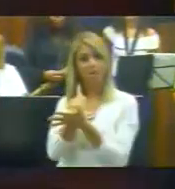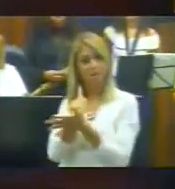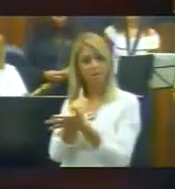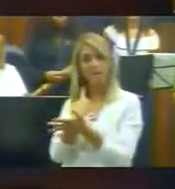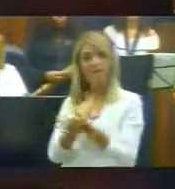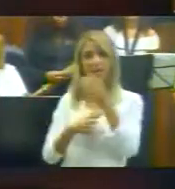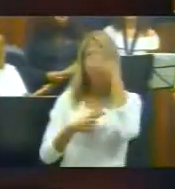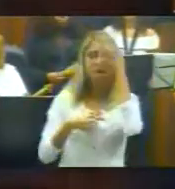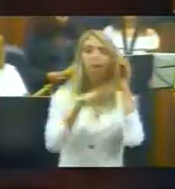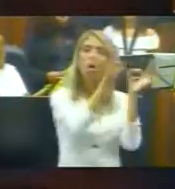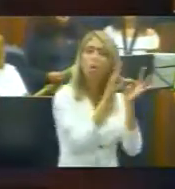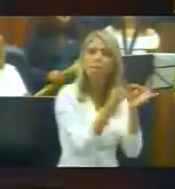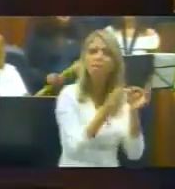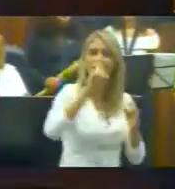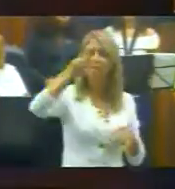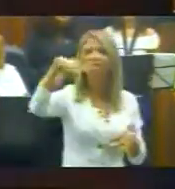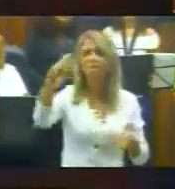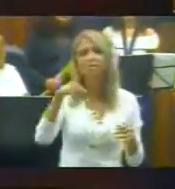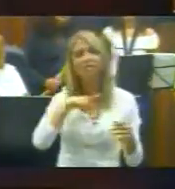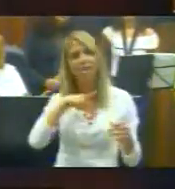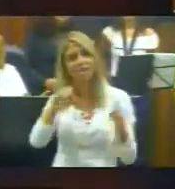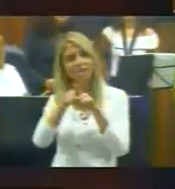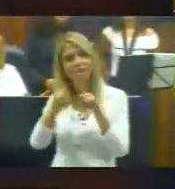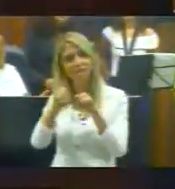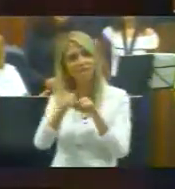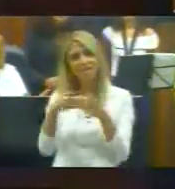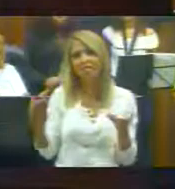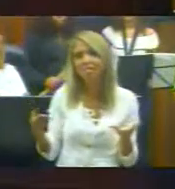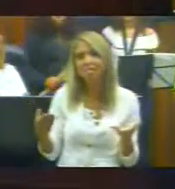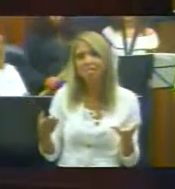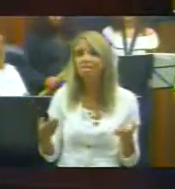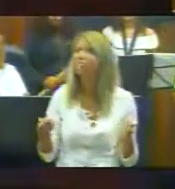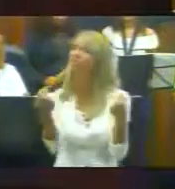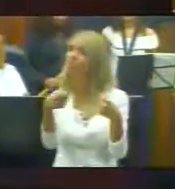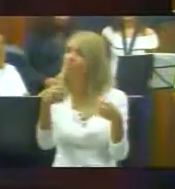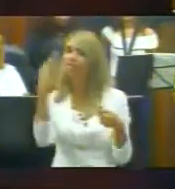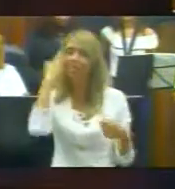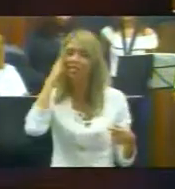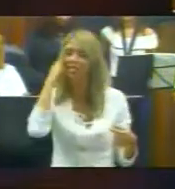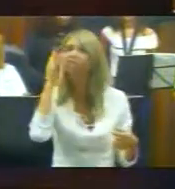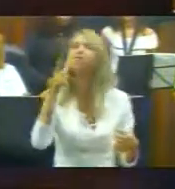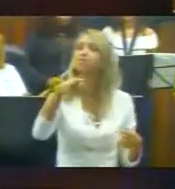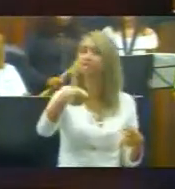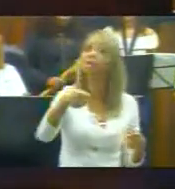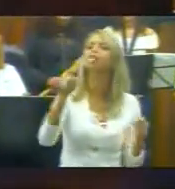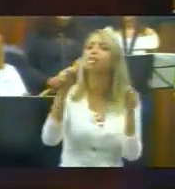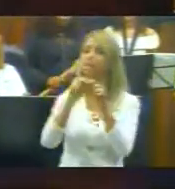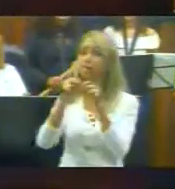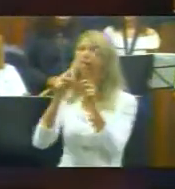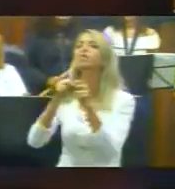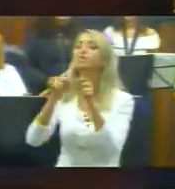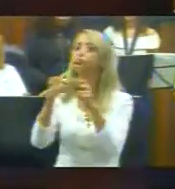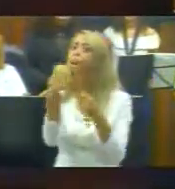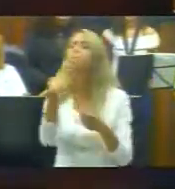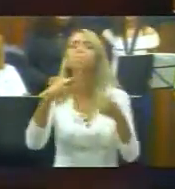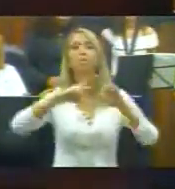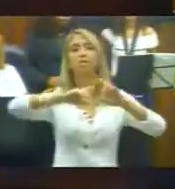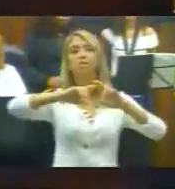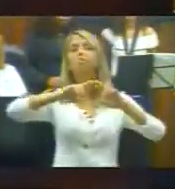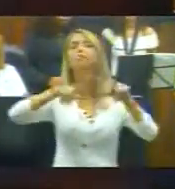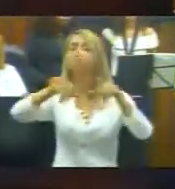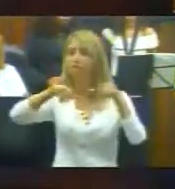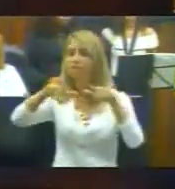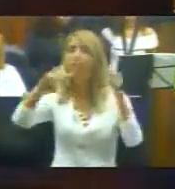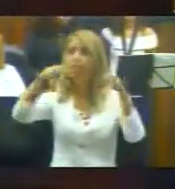projeto para depois da sua presidência? Eu falei, depende de vocês. Se vocês produzirem, se vocês fizerem um bom trabalho enquanto